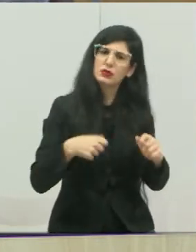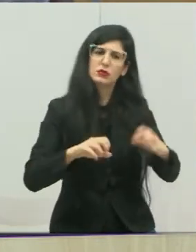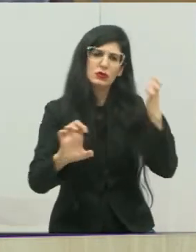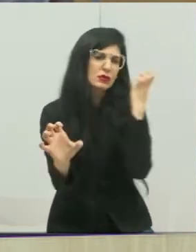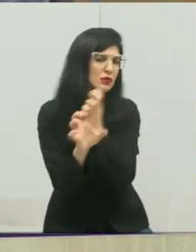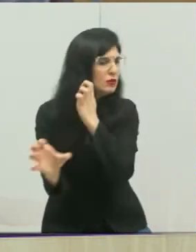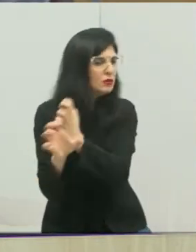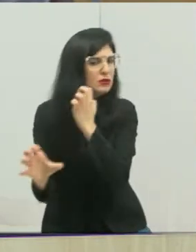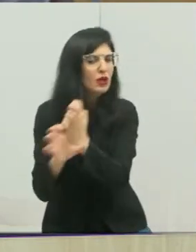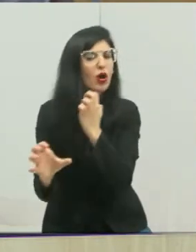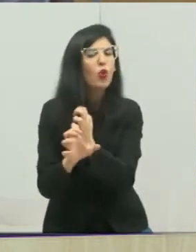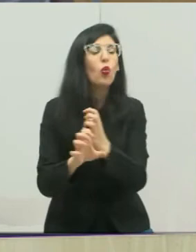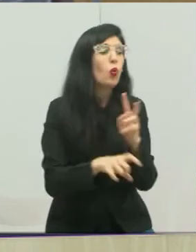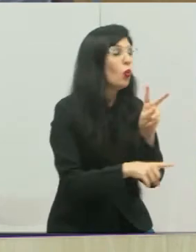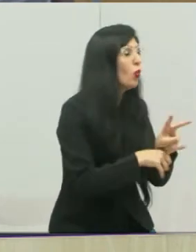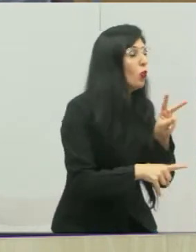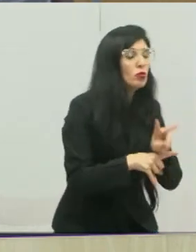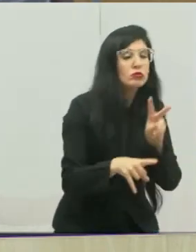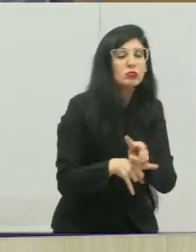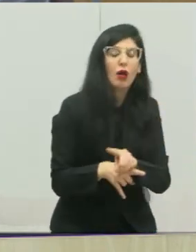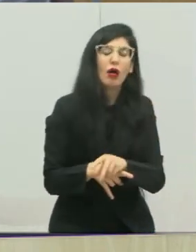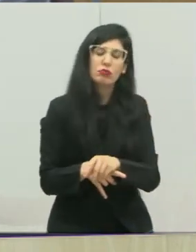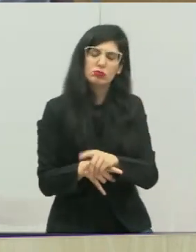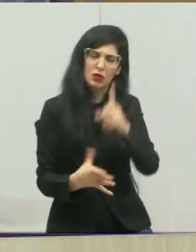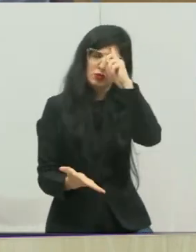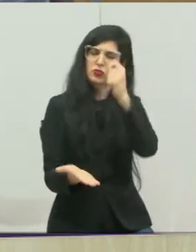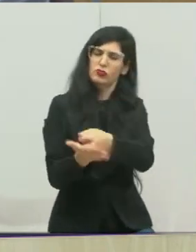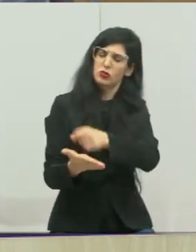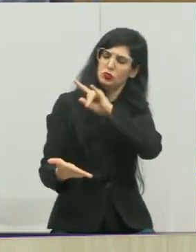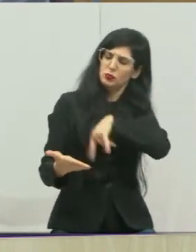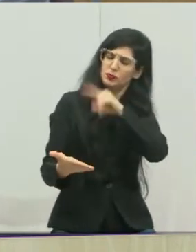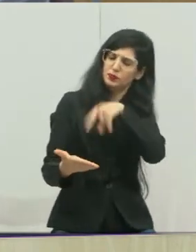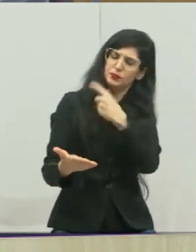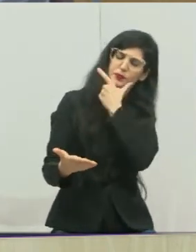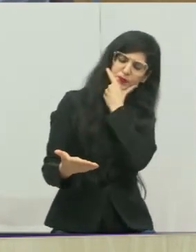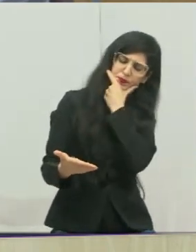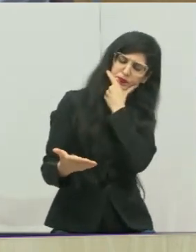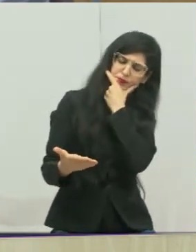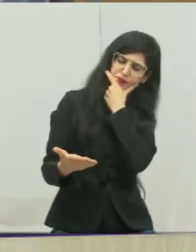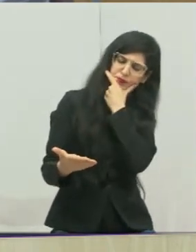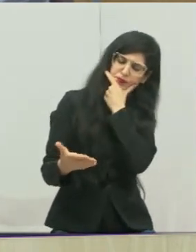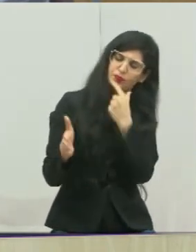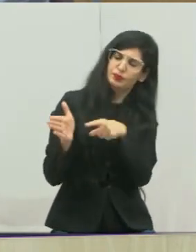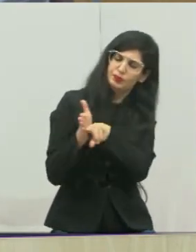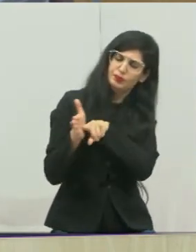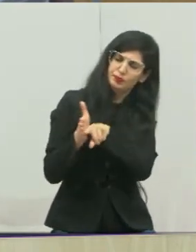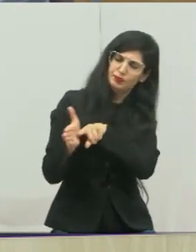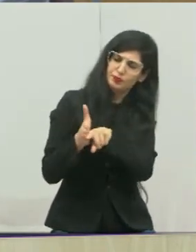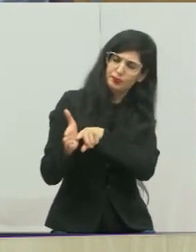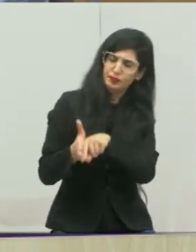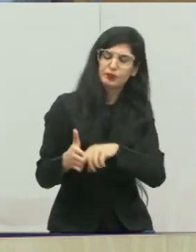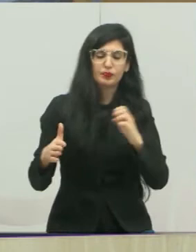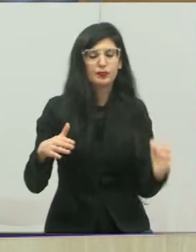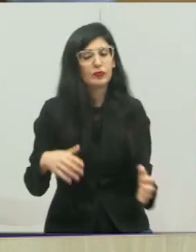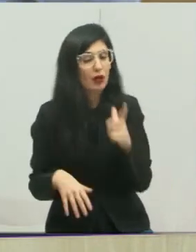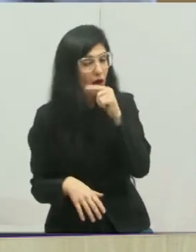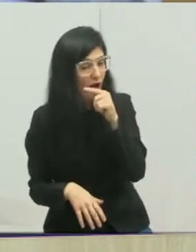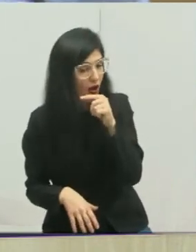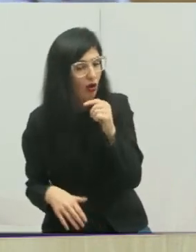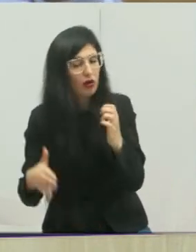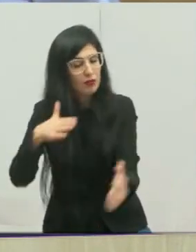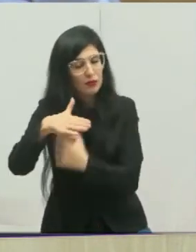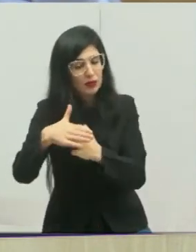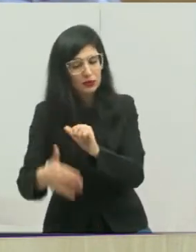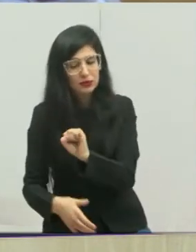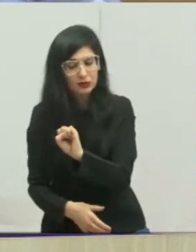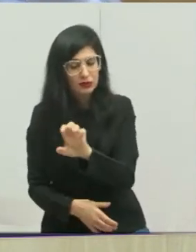engenheiros ambientais para a confecção de laudo e projeto para encaminhamento à CETESB, visando a possibilidade de remanejamento do local. Requeremos